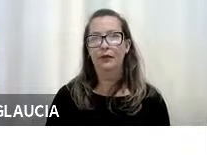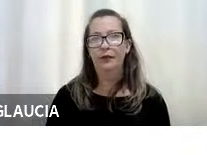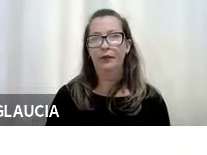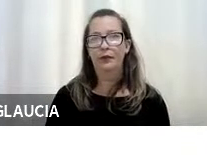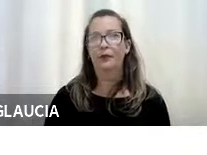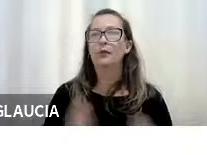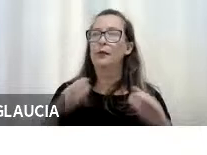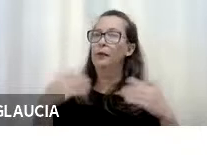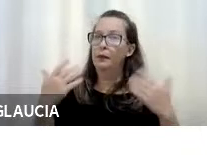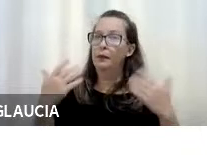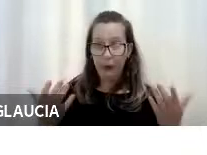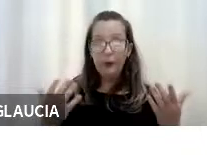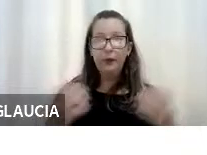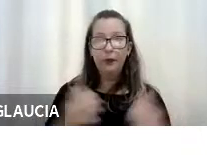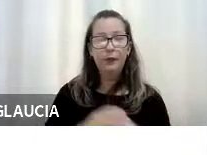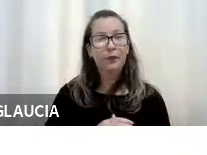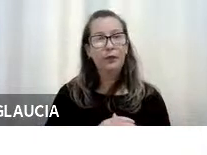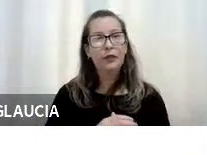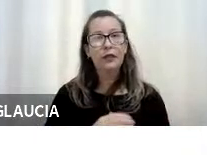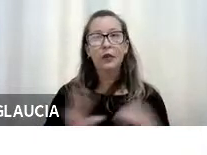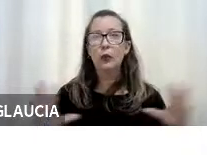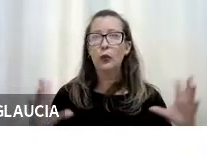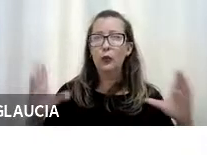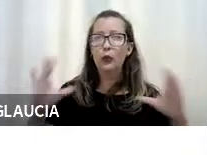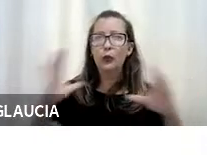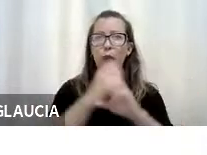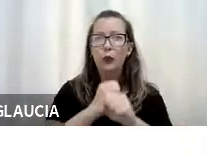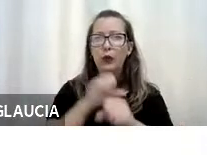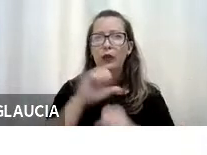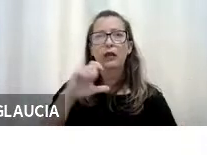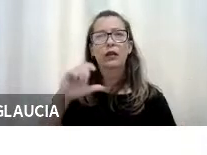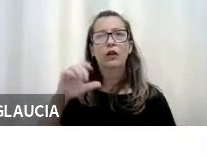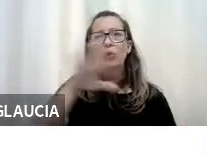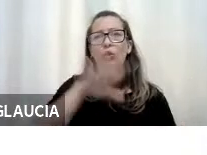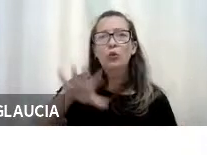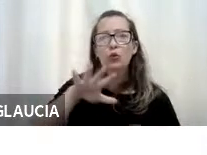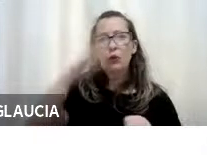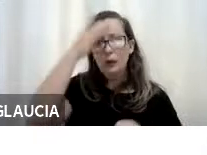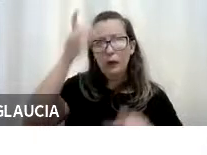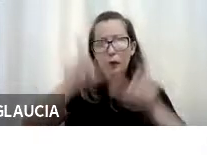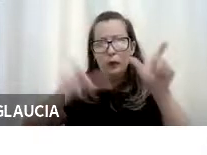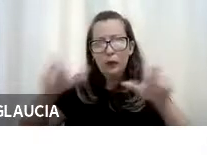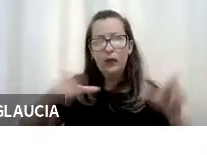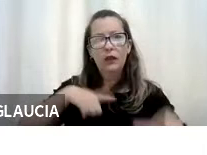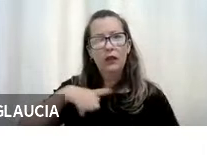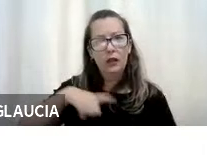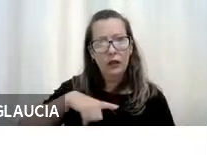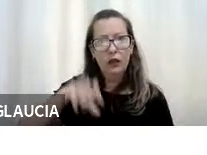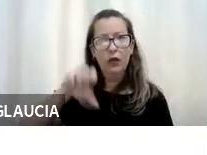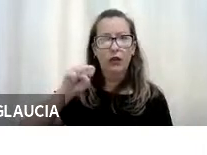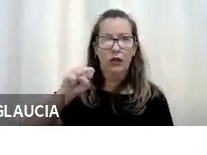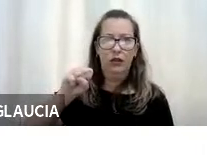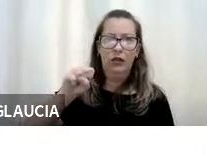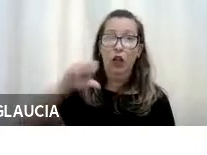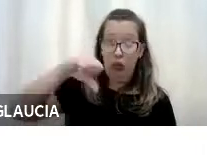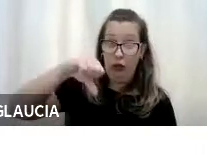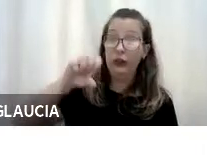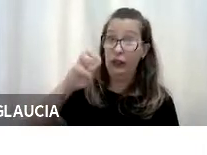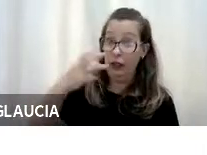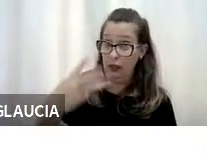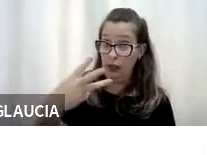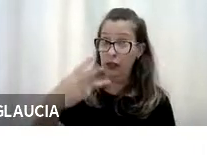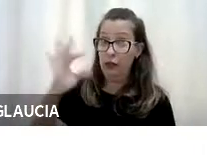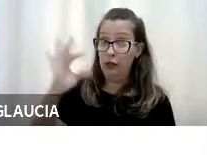Bom, o público em geral alcança 81% do impacto e positividade de 93%, é uma positividade muito